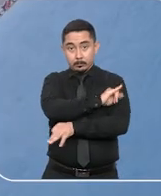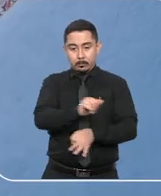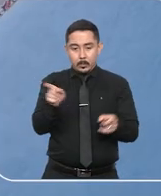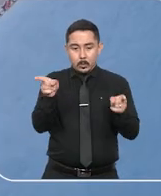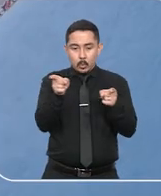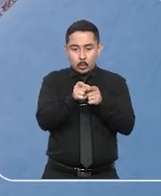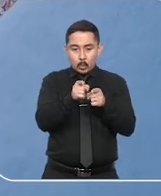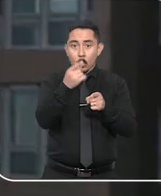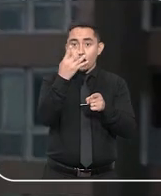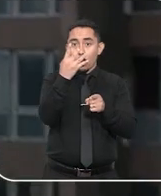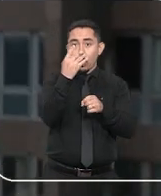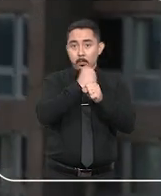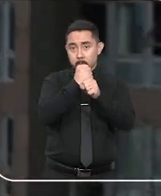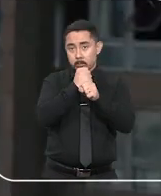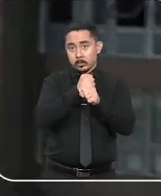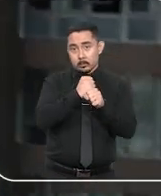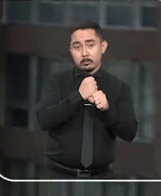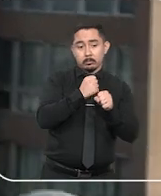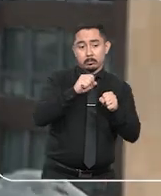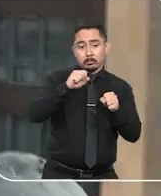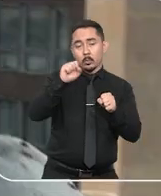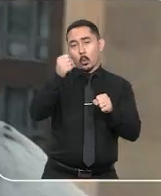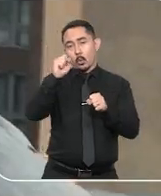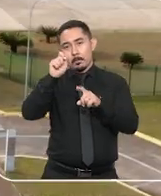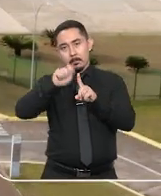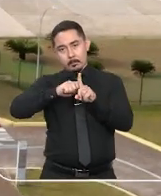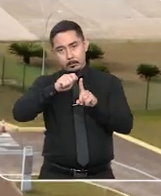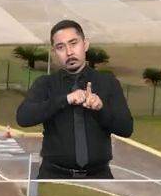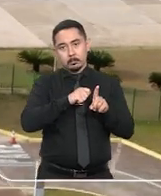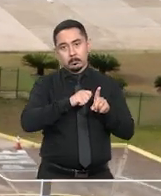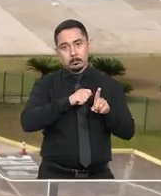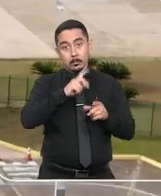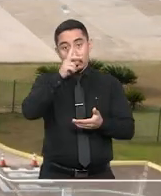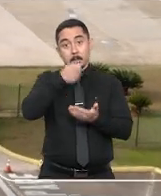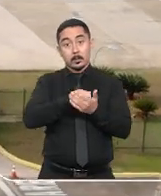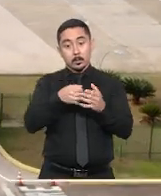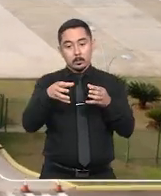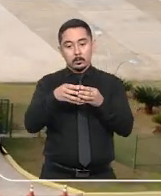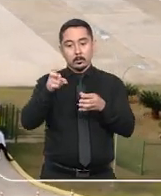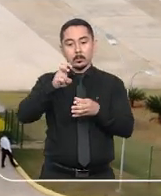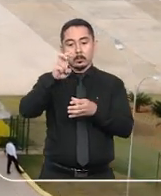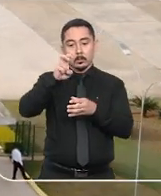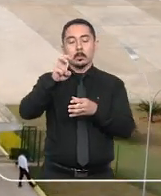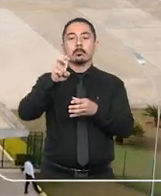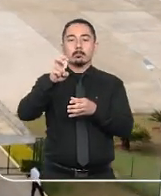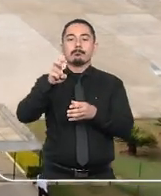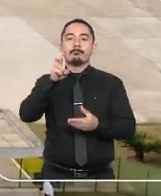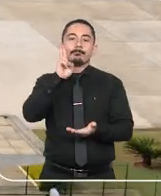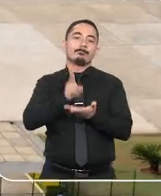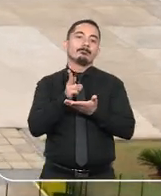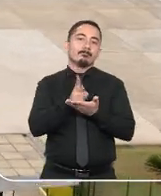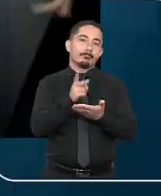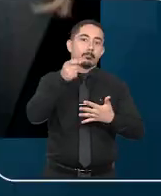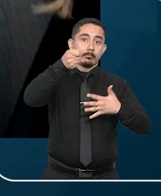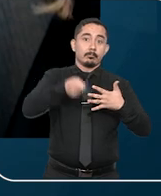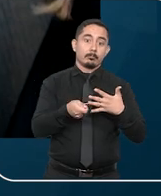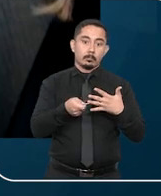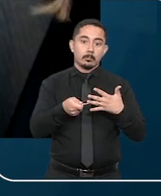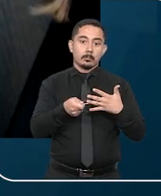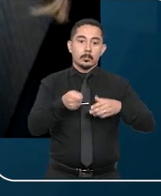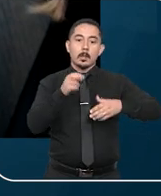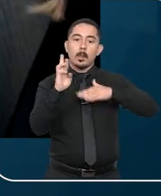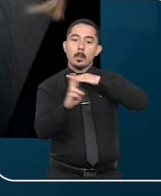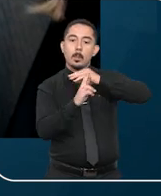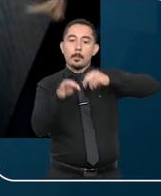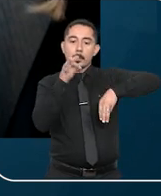de Janeiro reduziu a pena para 4 anos e 8 meses. A condenação foi mantida pela quinta turma do STJ. O relator do